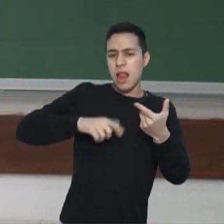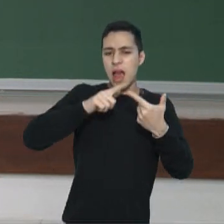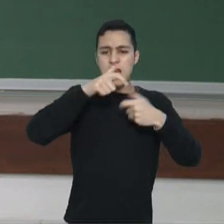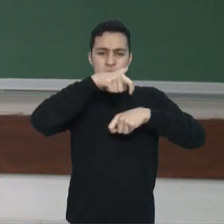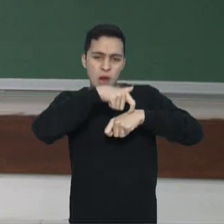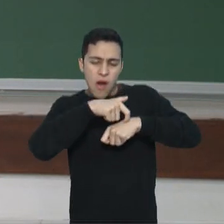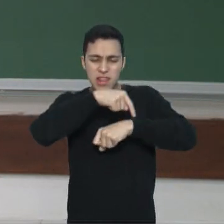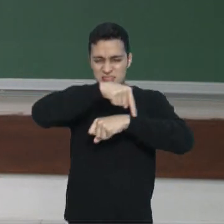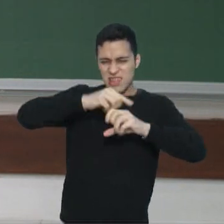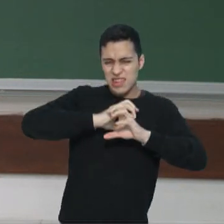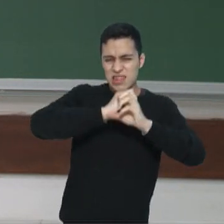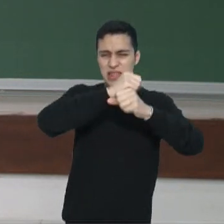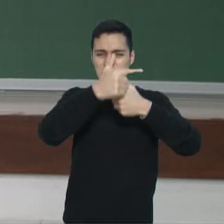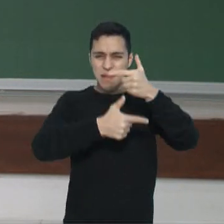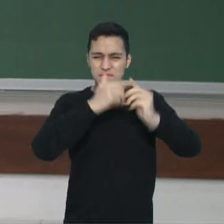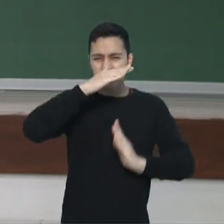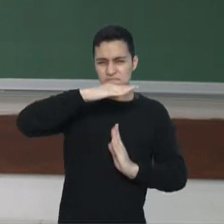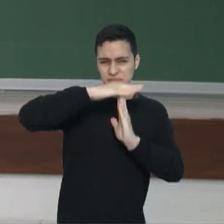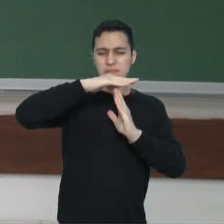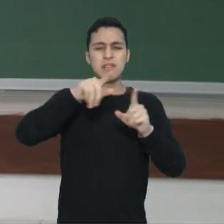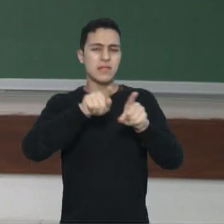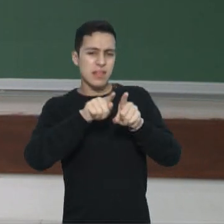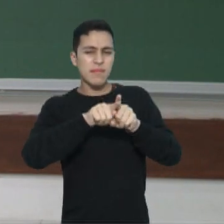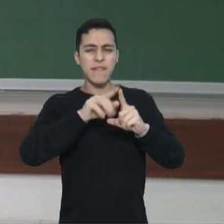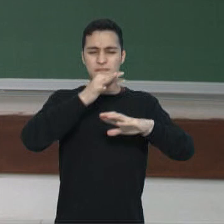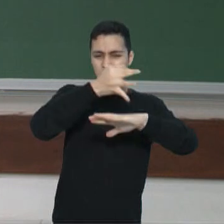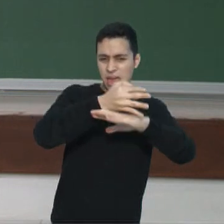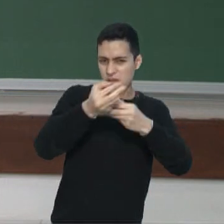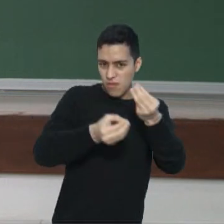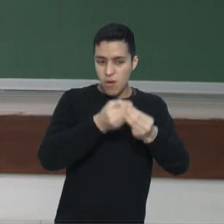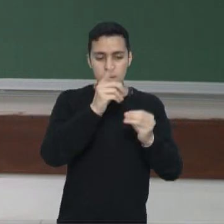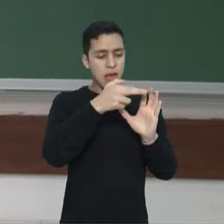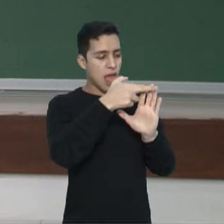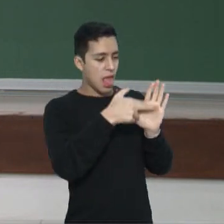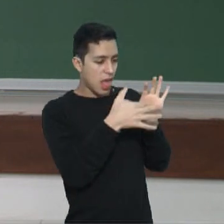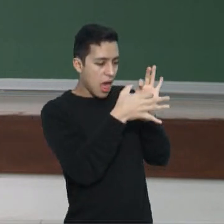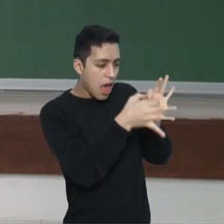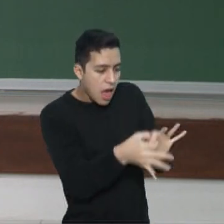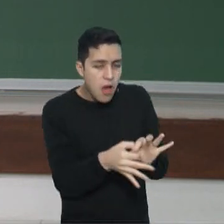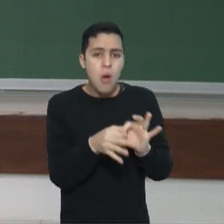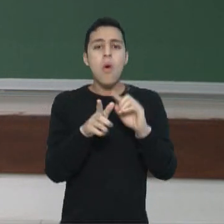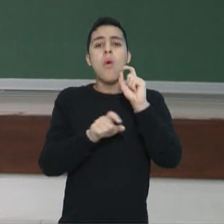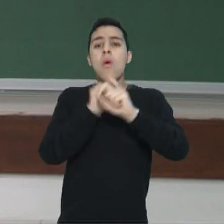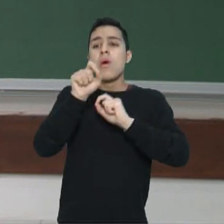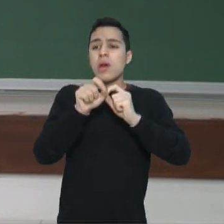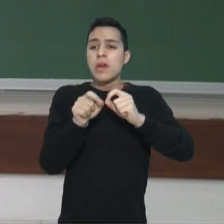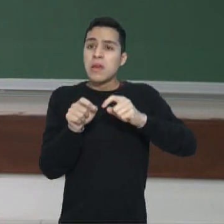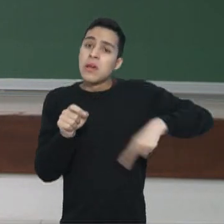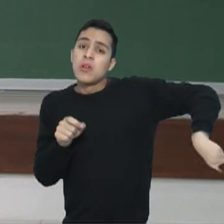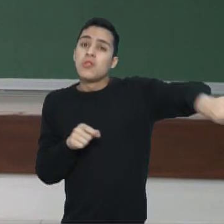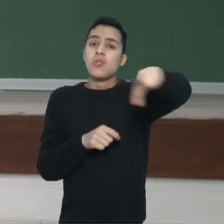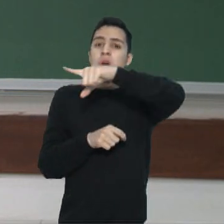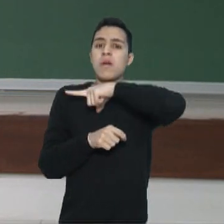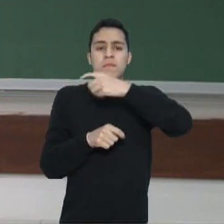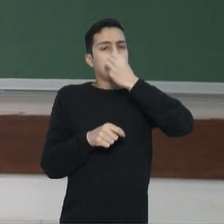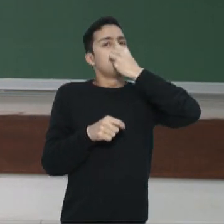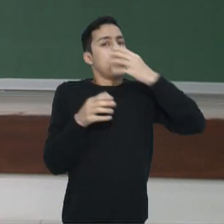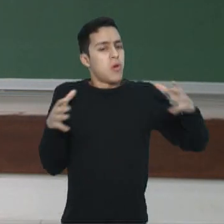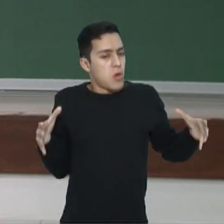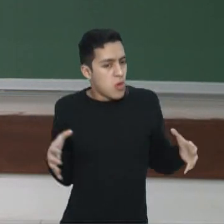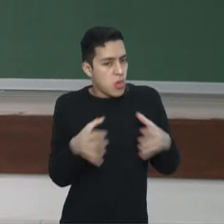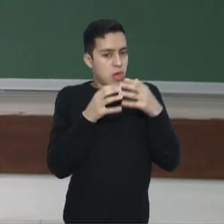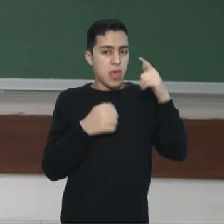horas de trabalho, tudo normatizado para que tenhamos uma boa convivência, para que